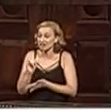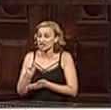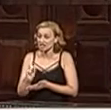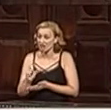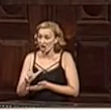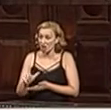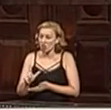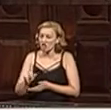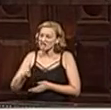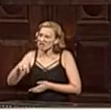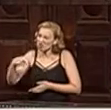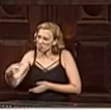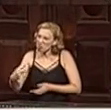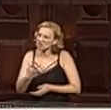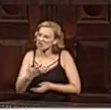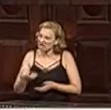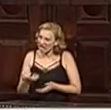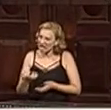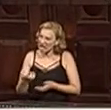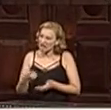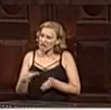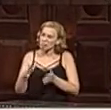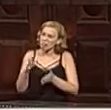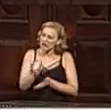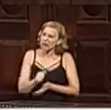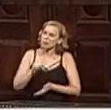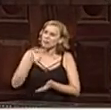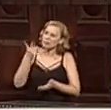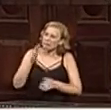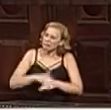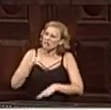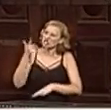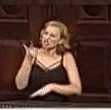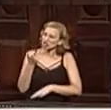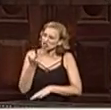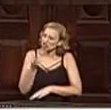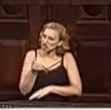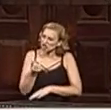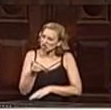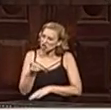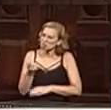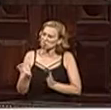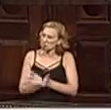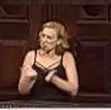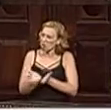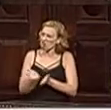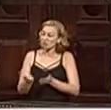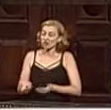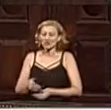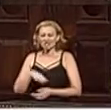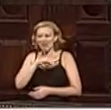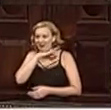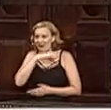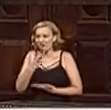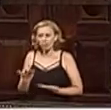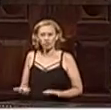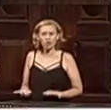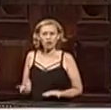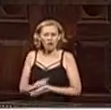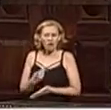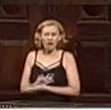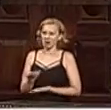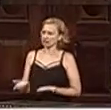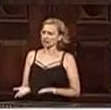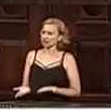em cima da população, esse absurdo fica maior ainda. Eu já várias vezes aqui, deputado Silas Bento, já